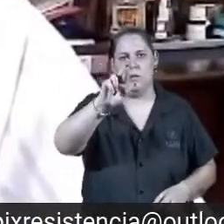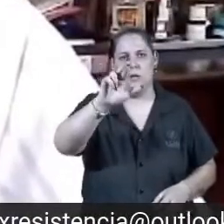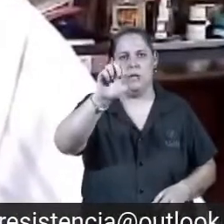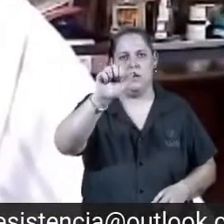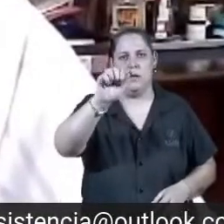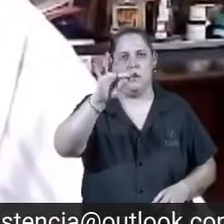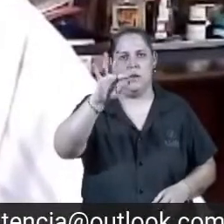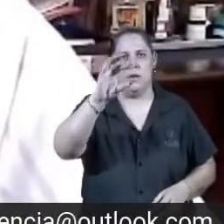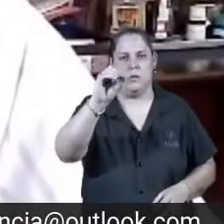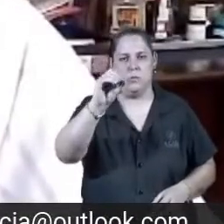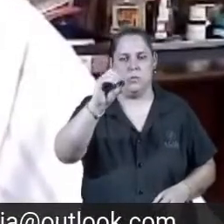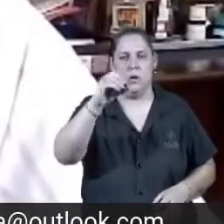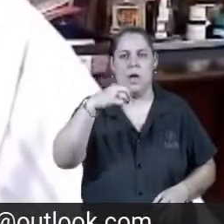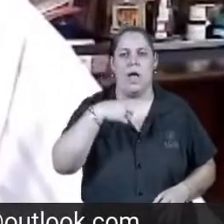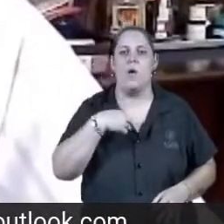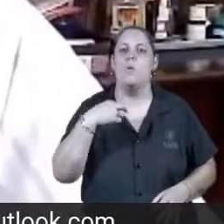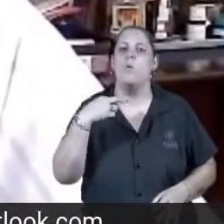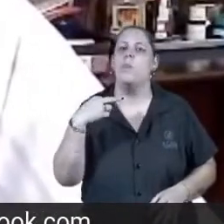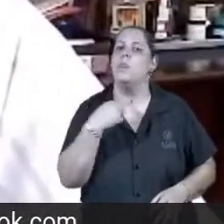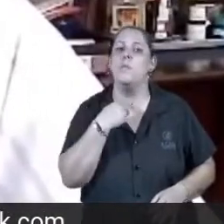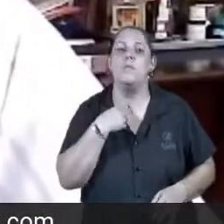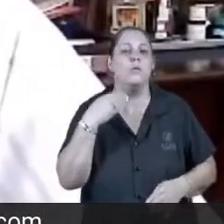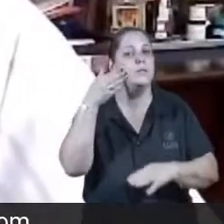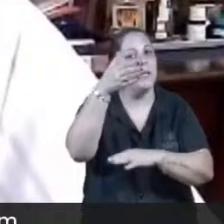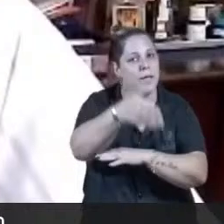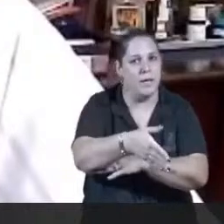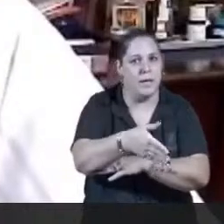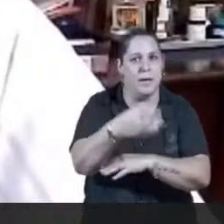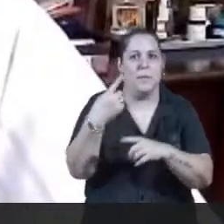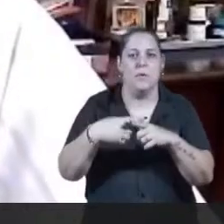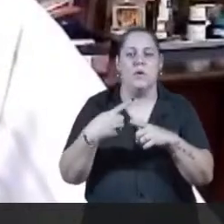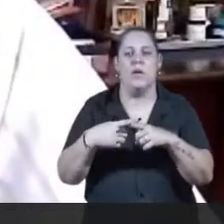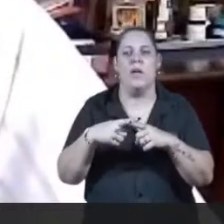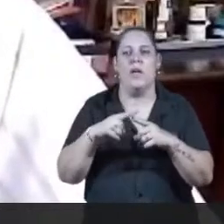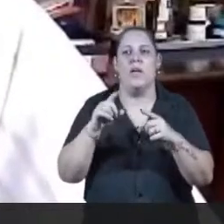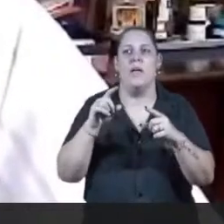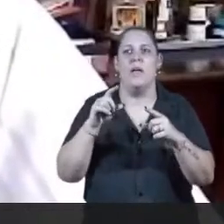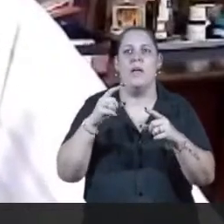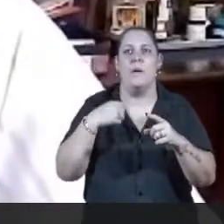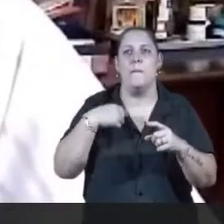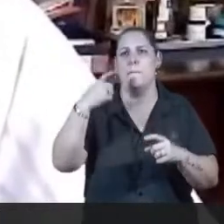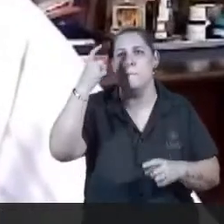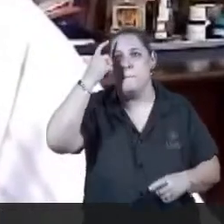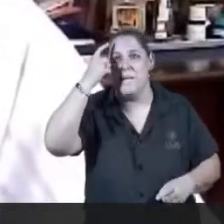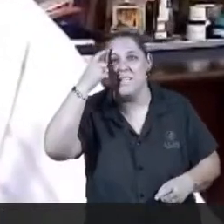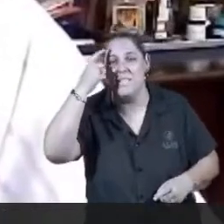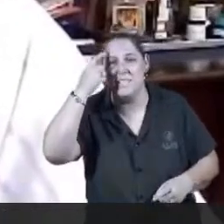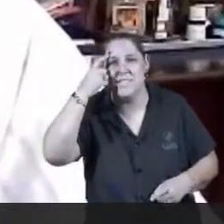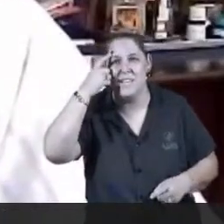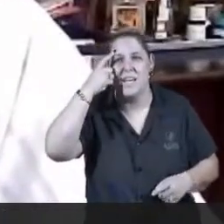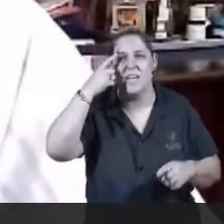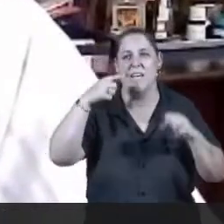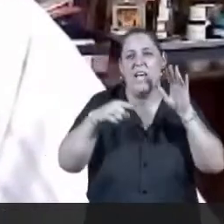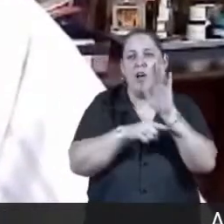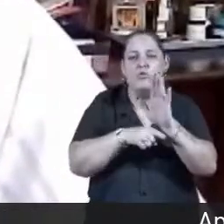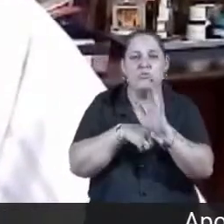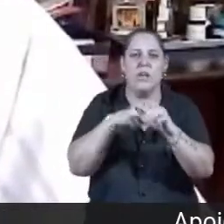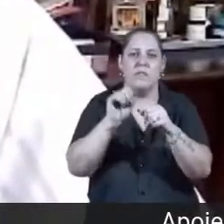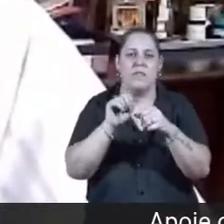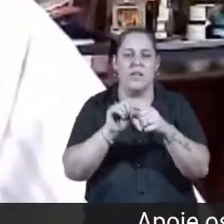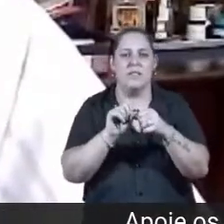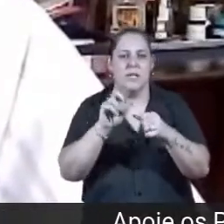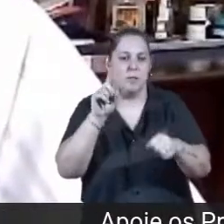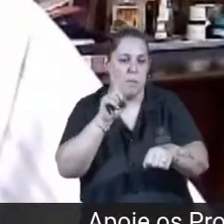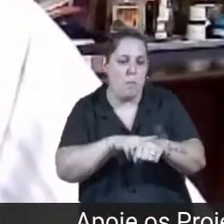aí presente, porque eu fui um dos articuladores para a gente fazer esse ato